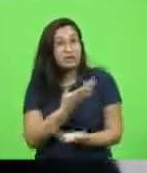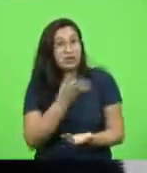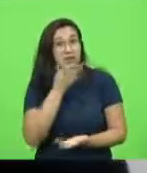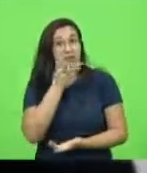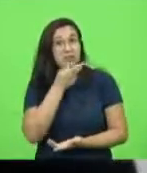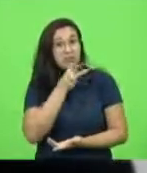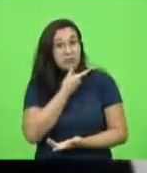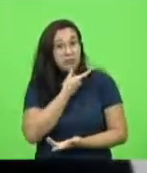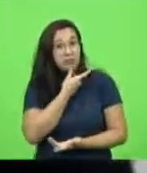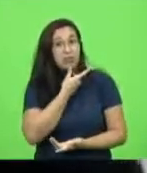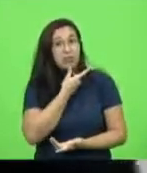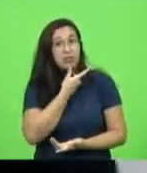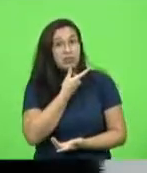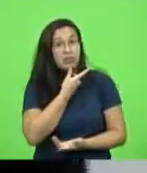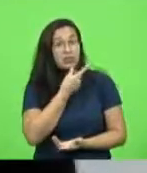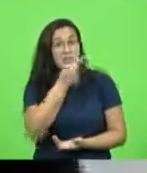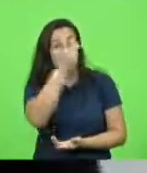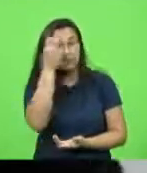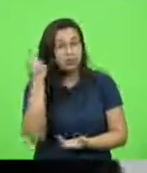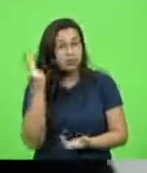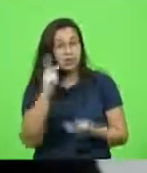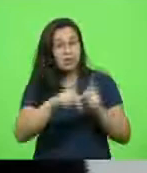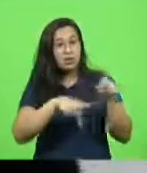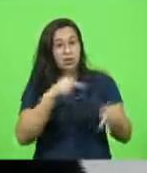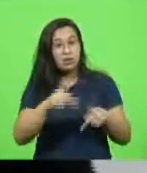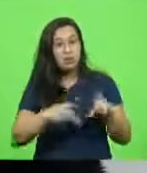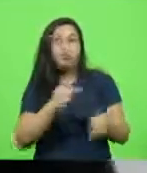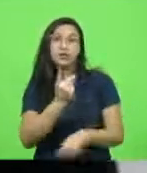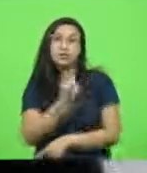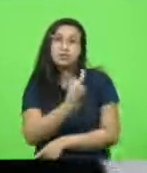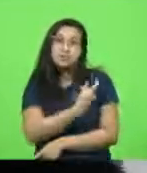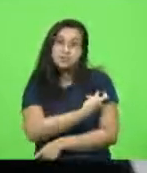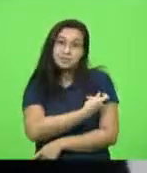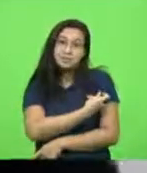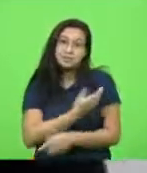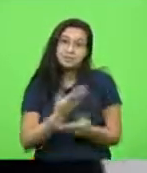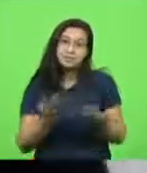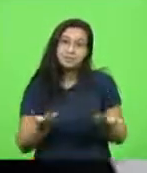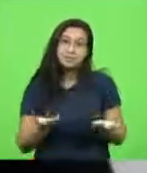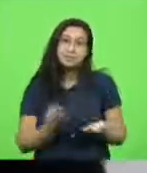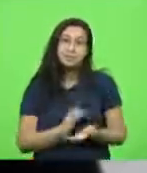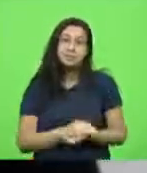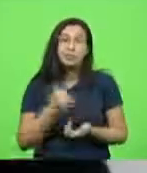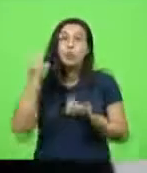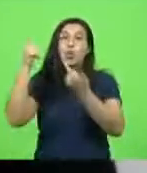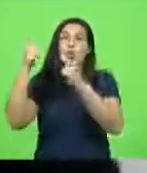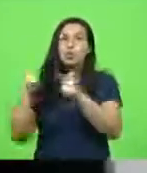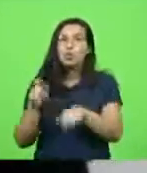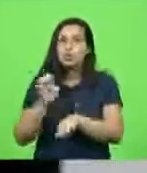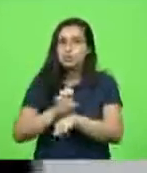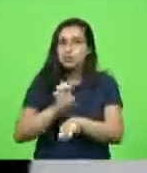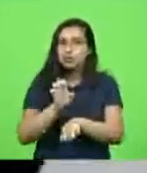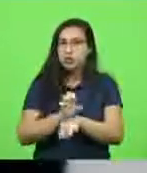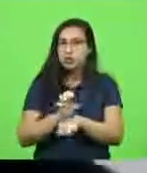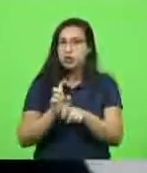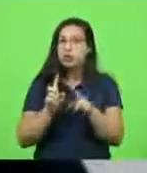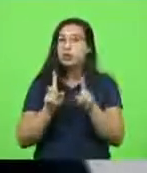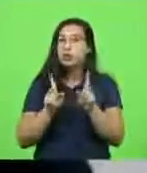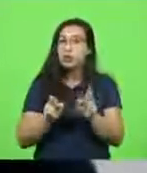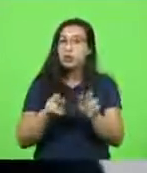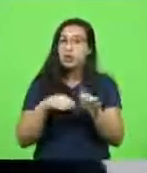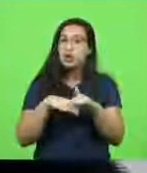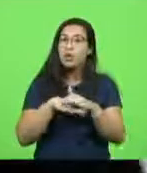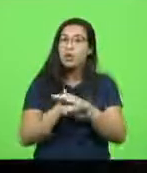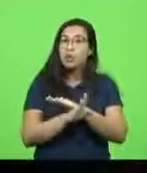no Estado de Santa Catarina conforme os dados aqui que a gente apresentado aí publicamente os outros estados também estão e a